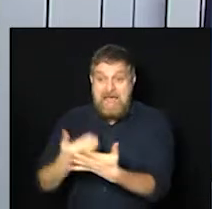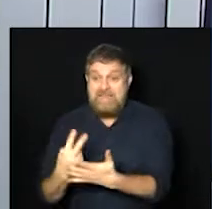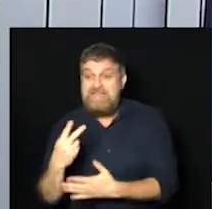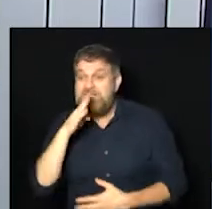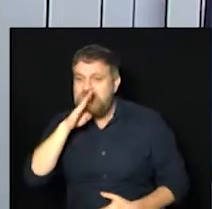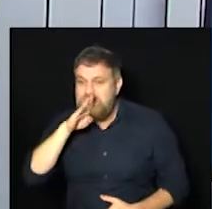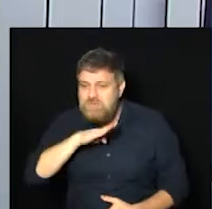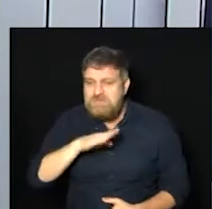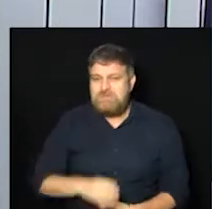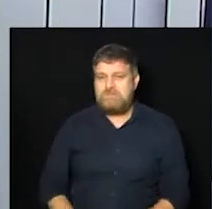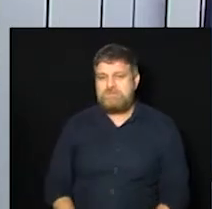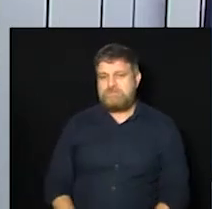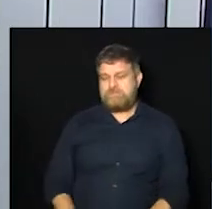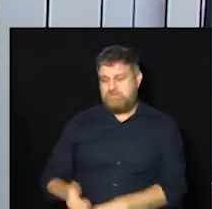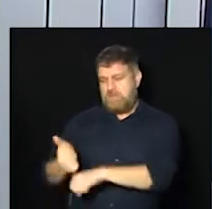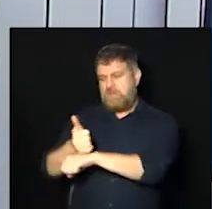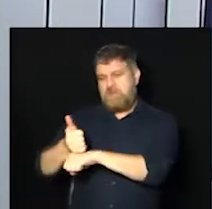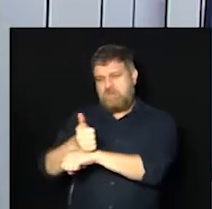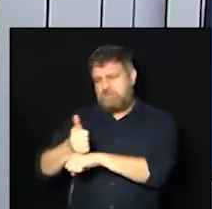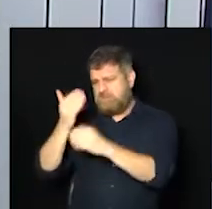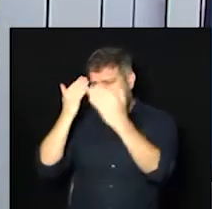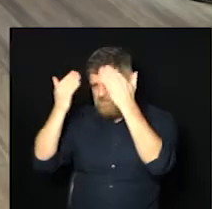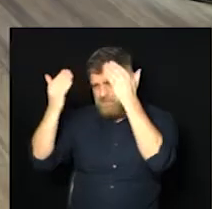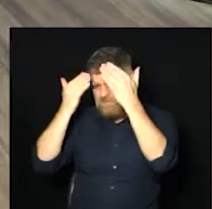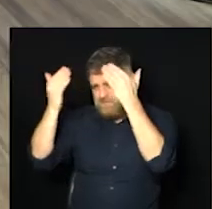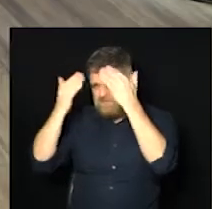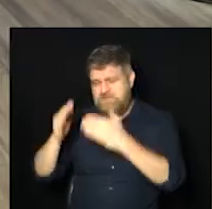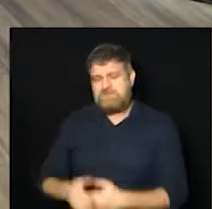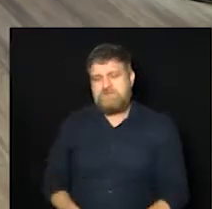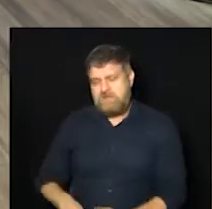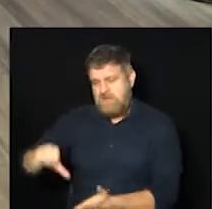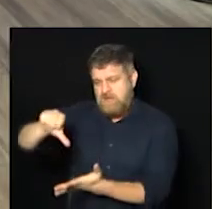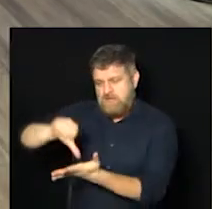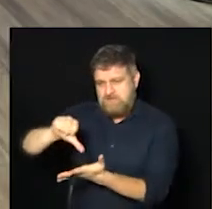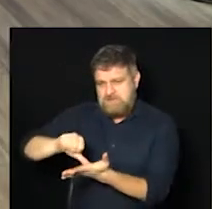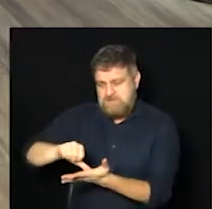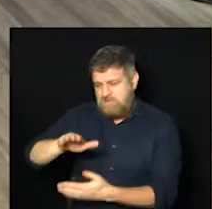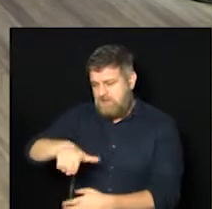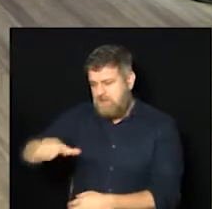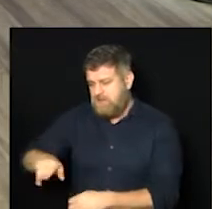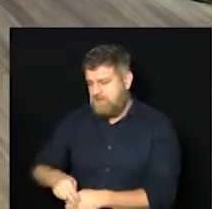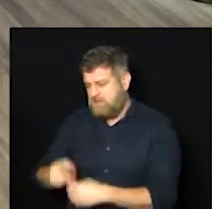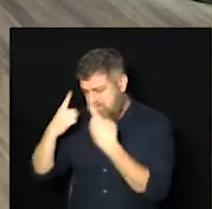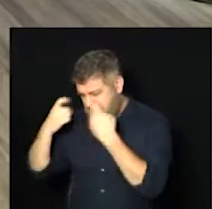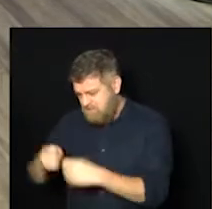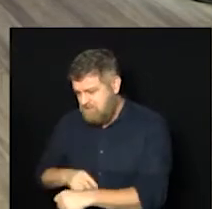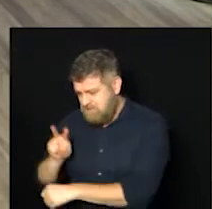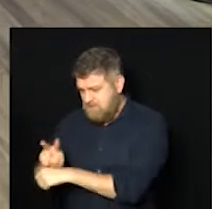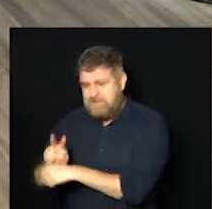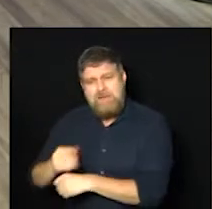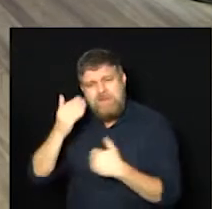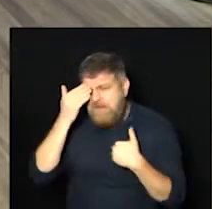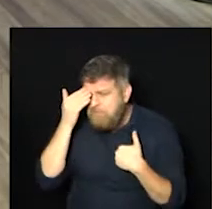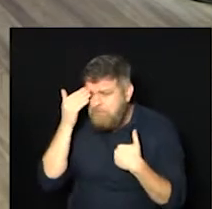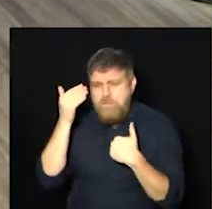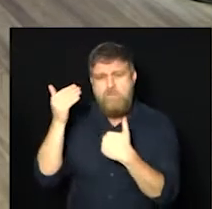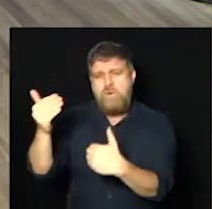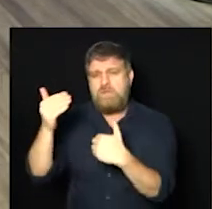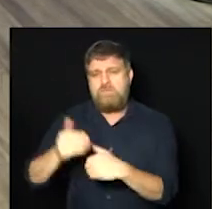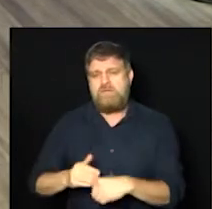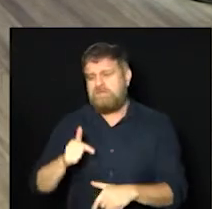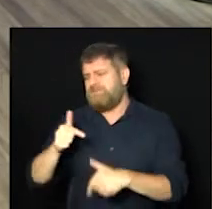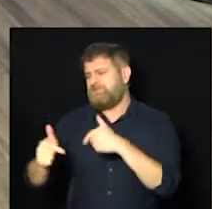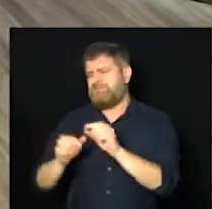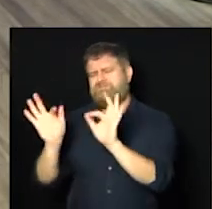tarde. Fabiana Belintani, psicóloga do Centro Regional de Atenção aos Maus-Tratos na Infância, muito obrigado e parabéns pelo seu